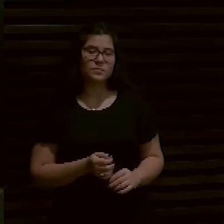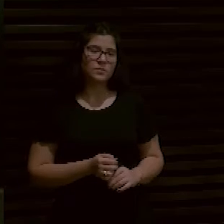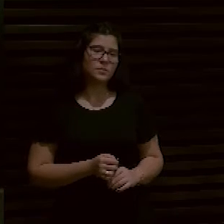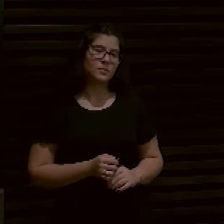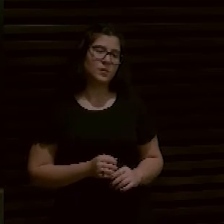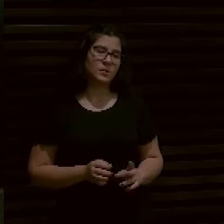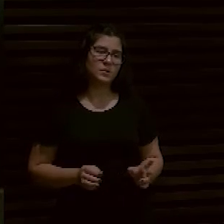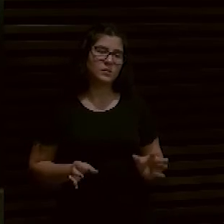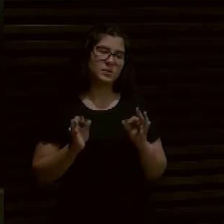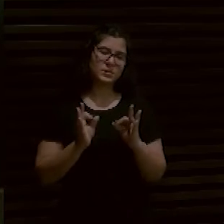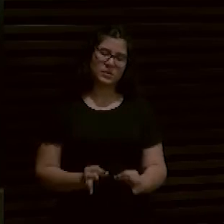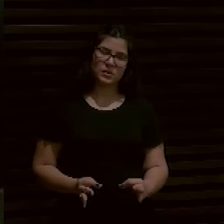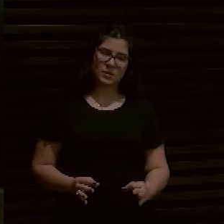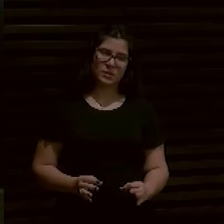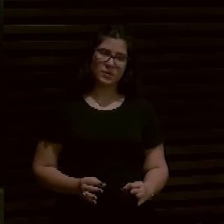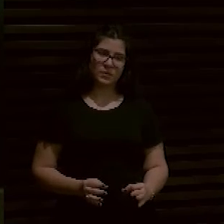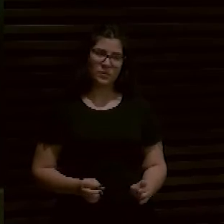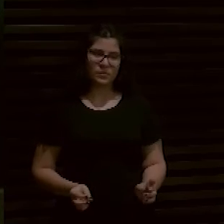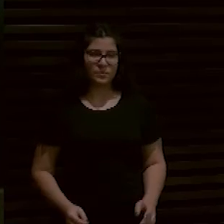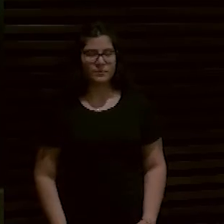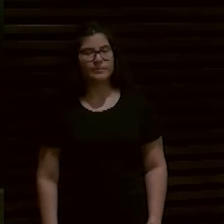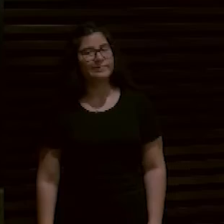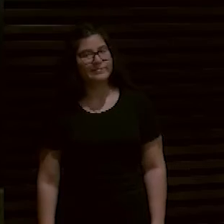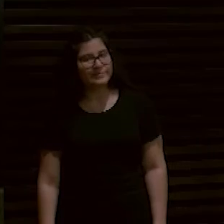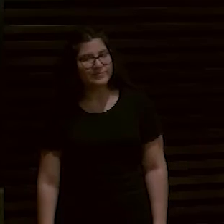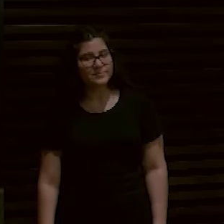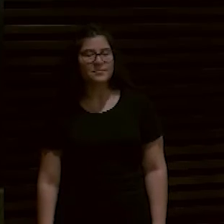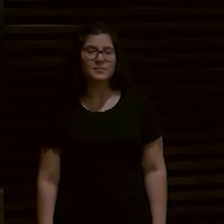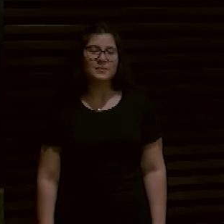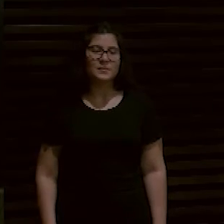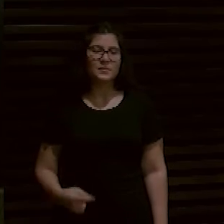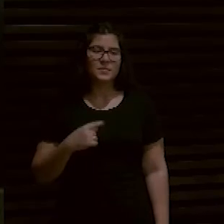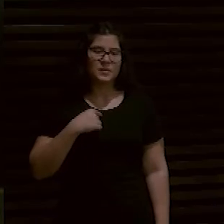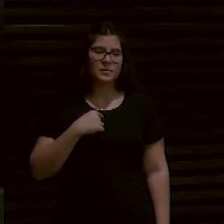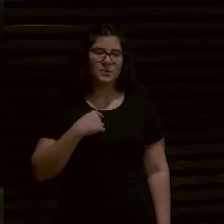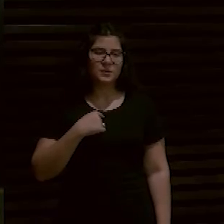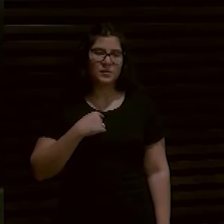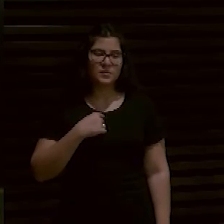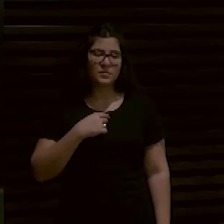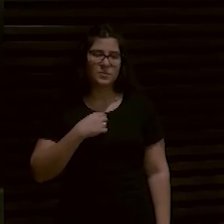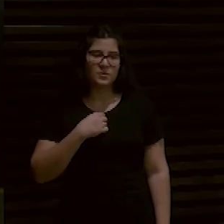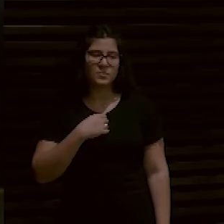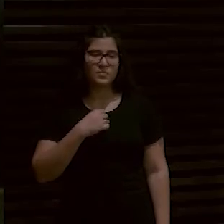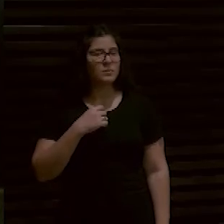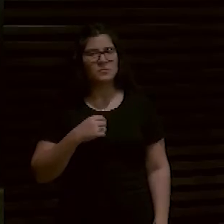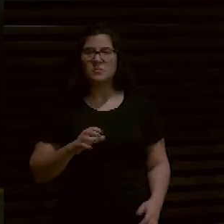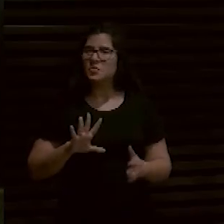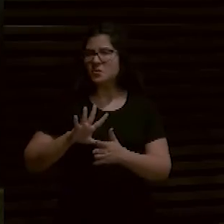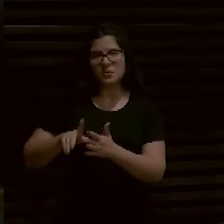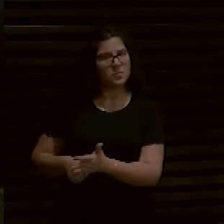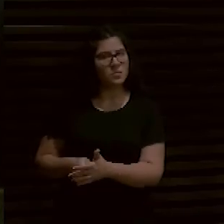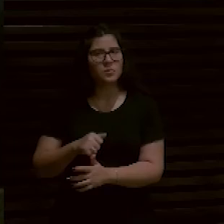eu sou ético. Imagina. Eu estou aqui só pedindo, não roubo nem mato, né? Não tem